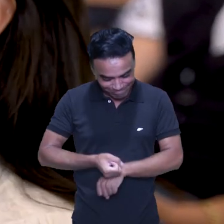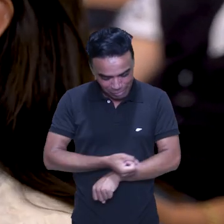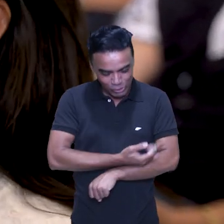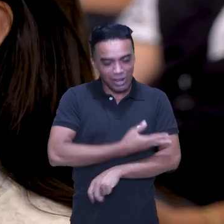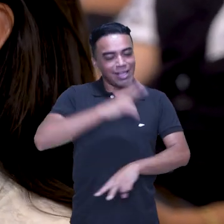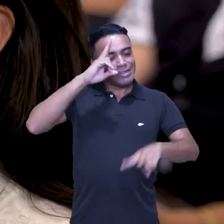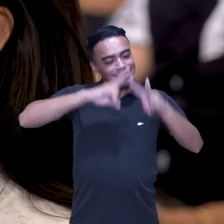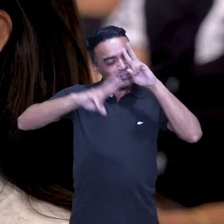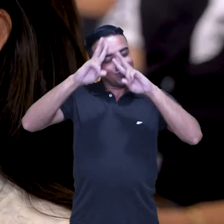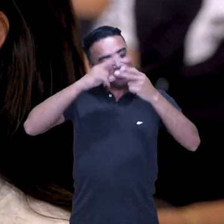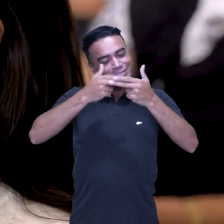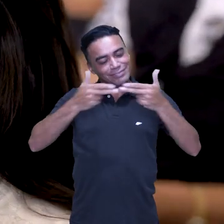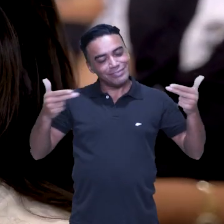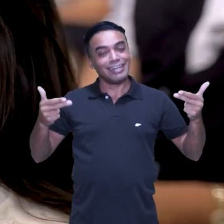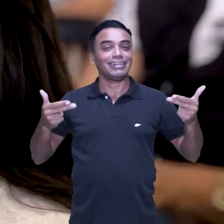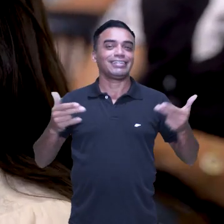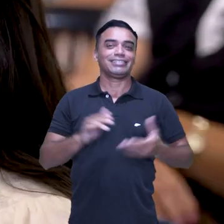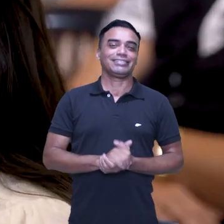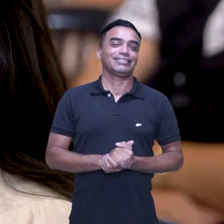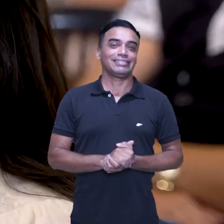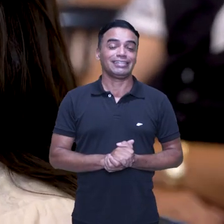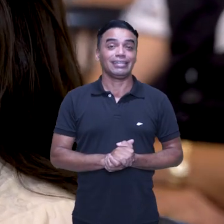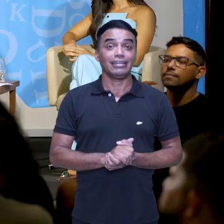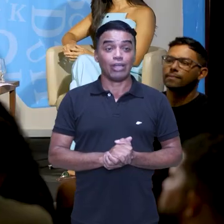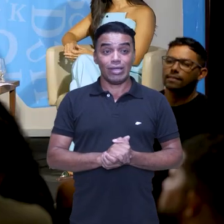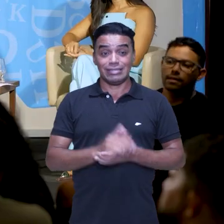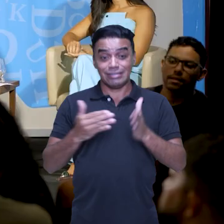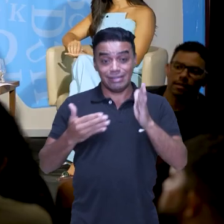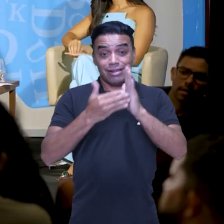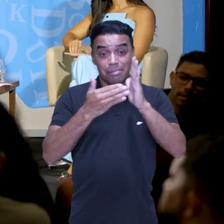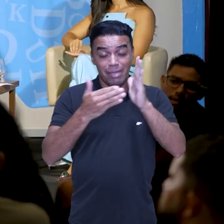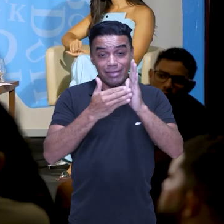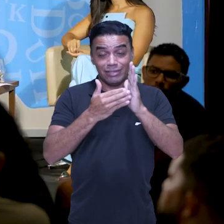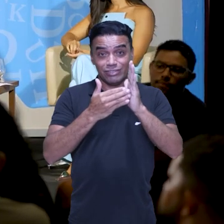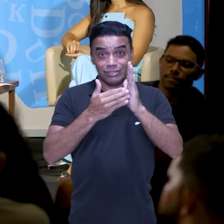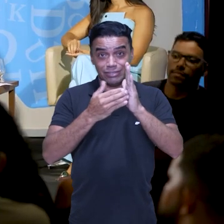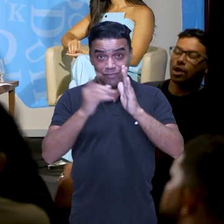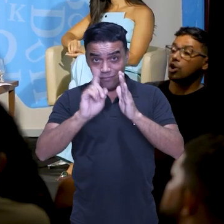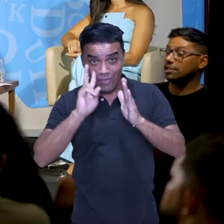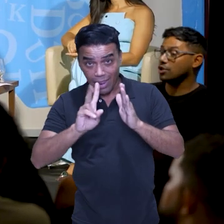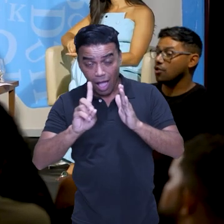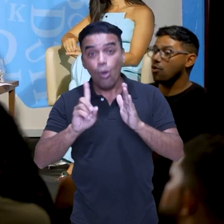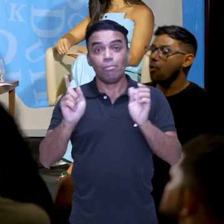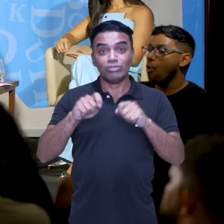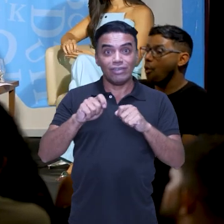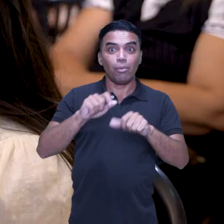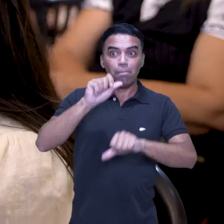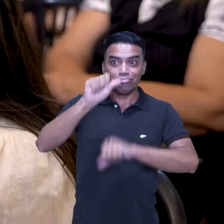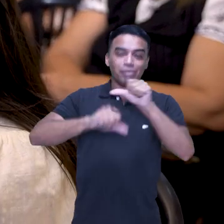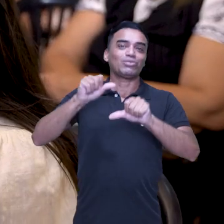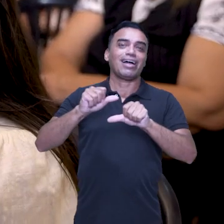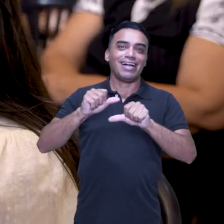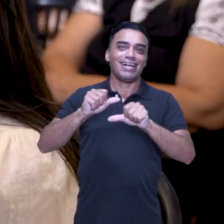com tudo, por ter tornado, na verdade, esses muros visíveis. Não é possível a gente derrubar algo que a gente não